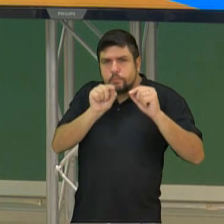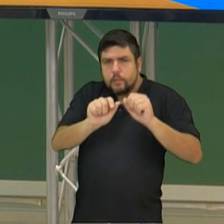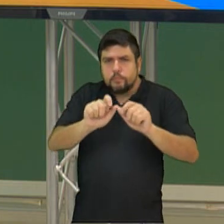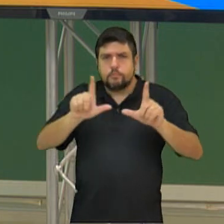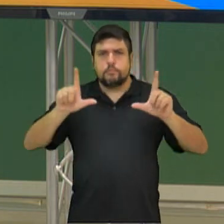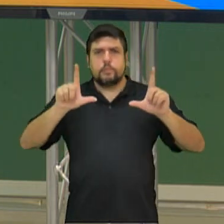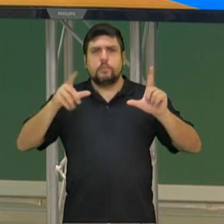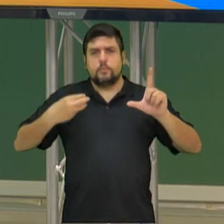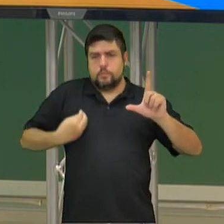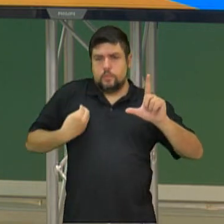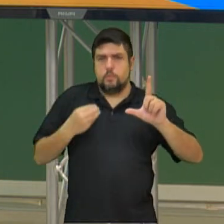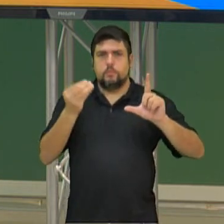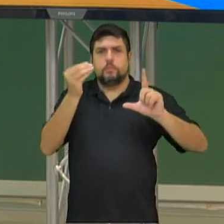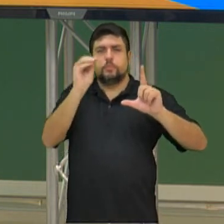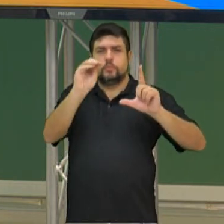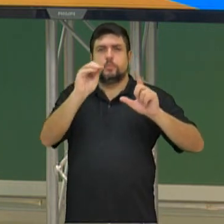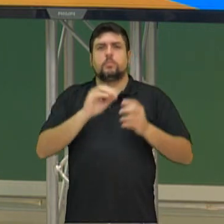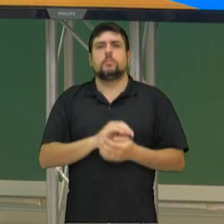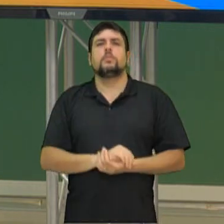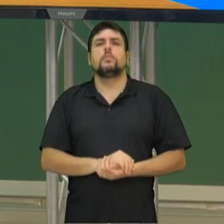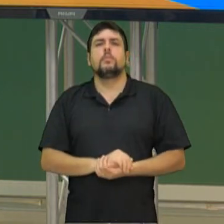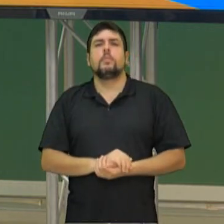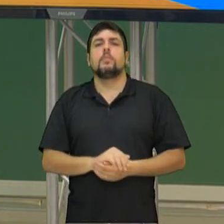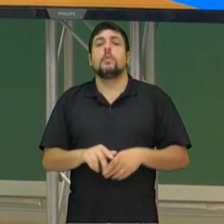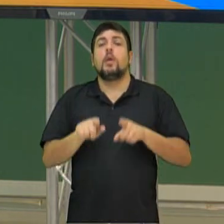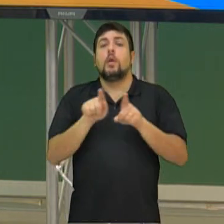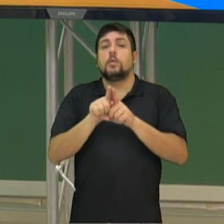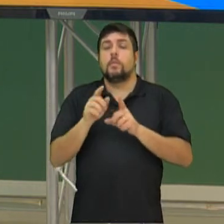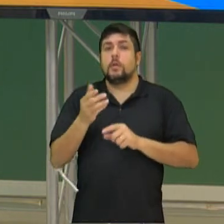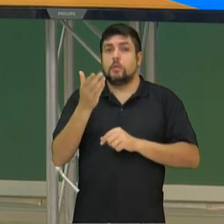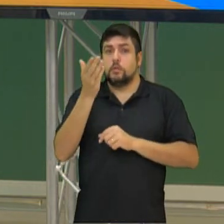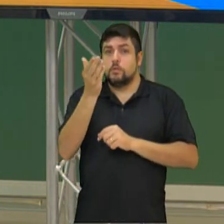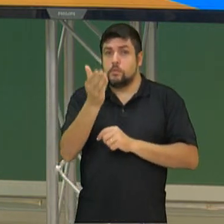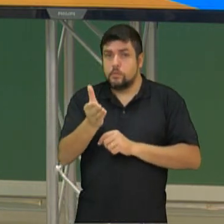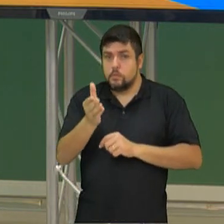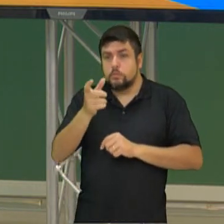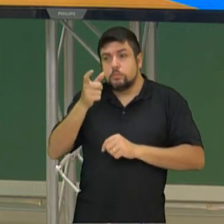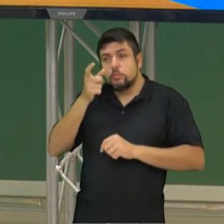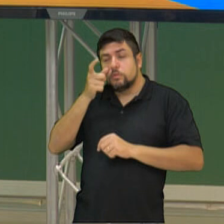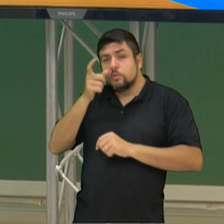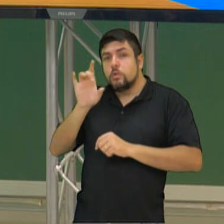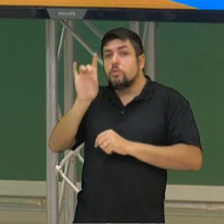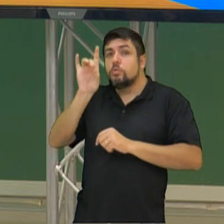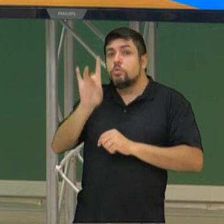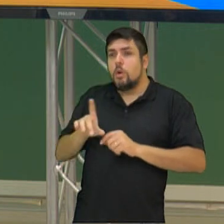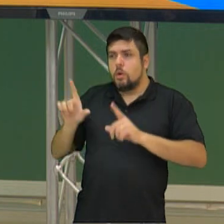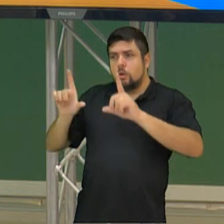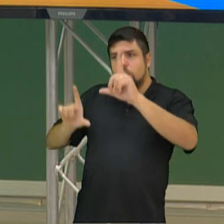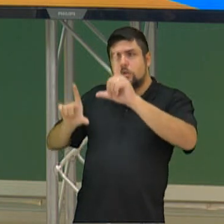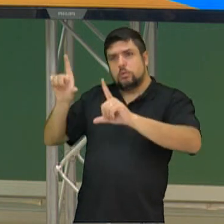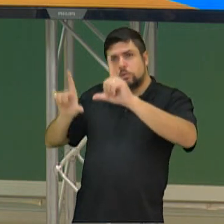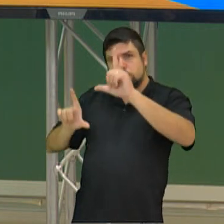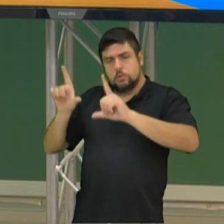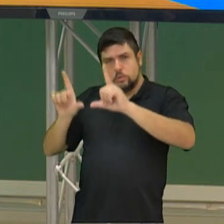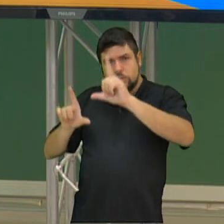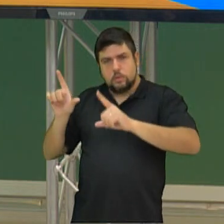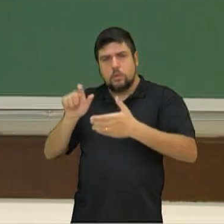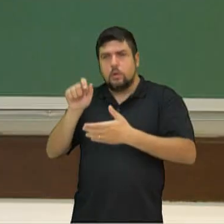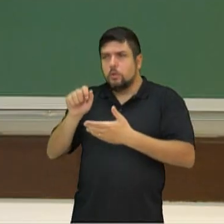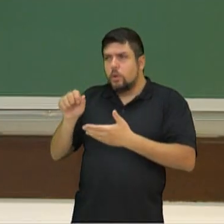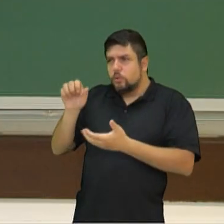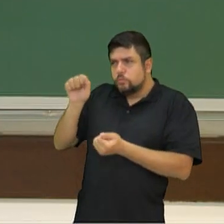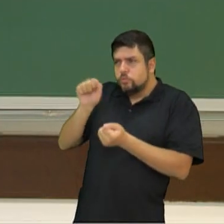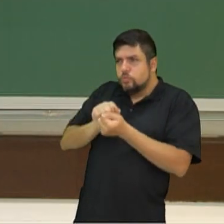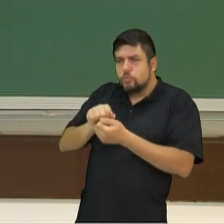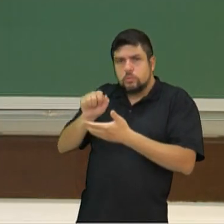esqueçam de marcar a presença. E o pessoal que está assistindo as aulas pela televisão em casa e está fazendo as atividades ali simultaneamente,